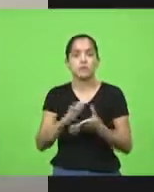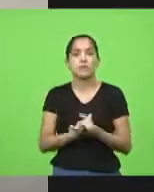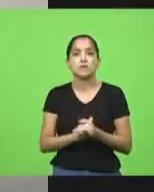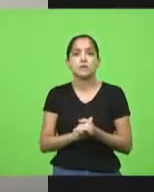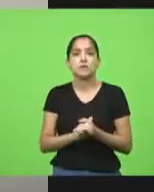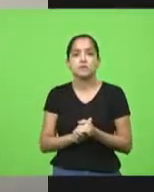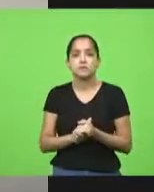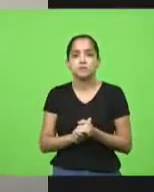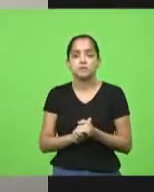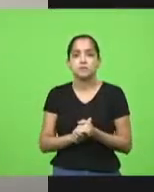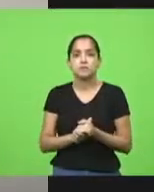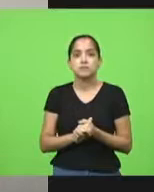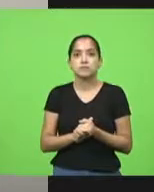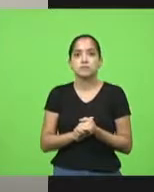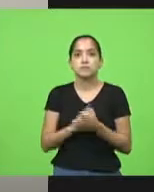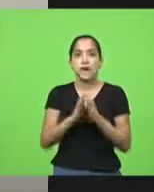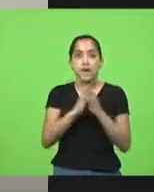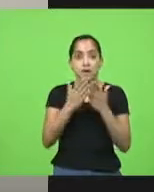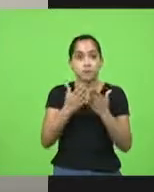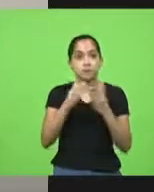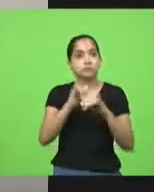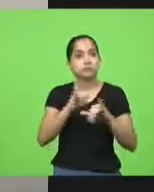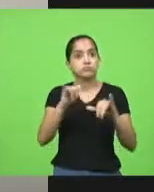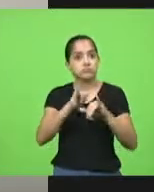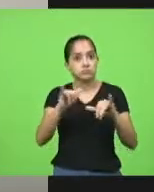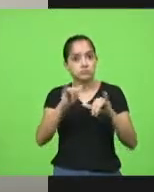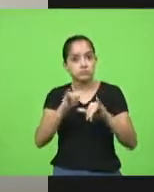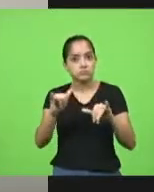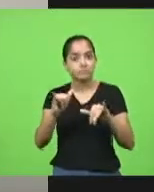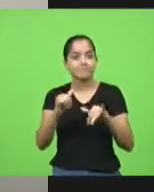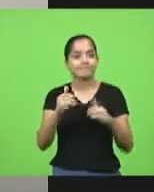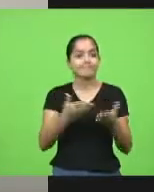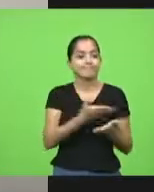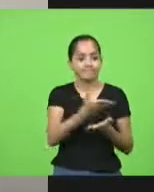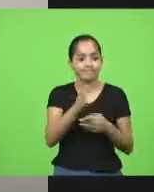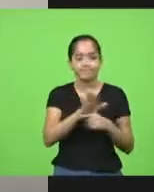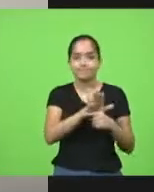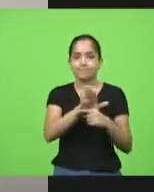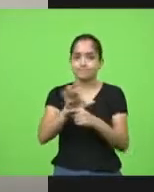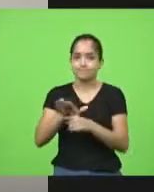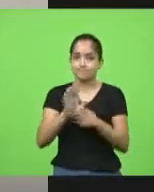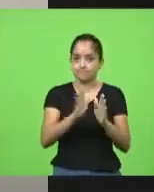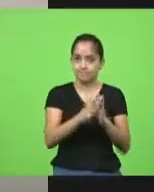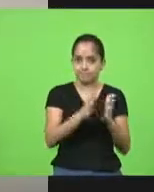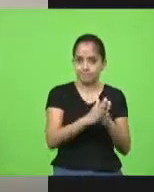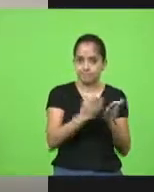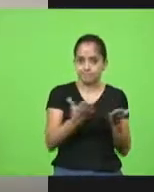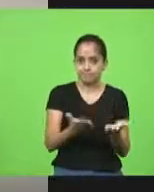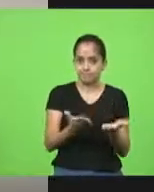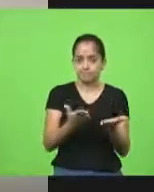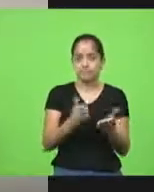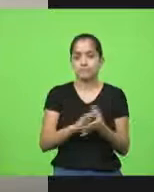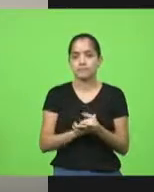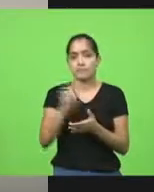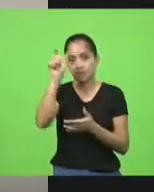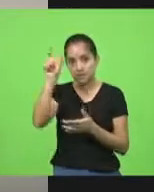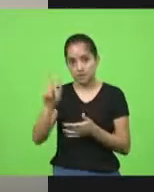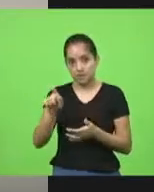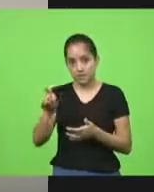a evangélica opção pelos pobres. Ou seja, Dom José